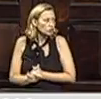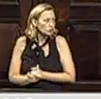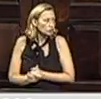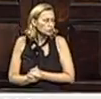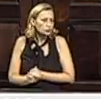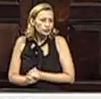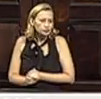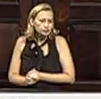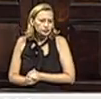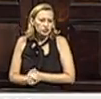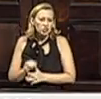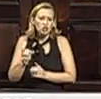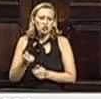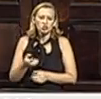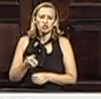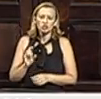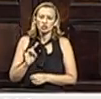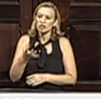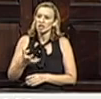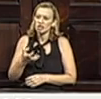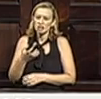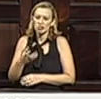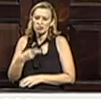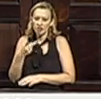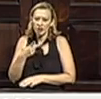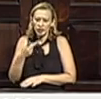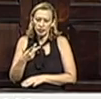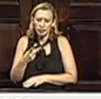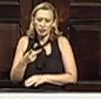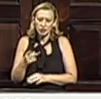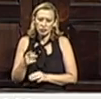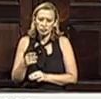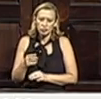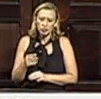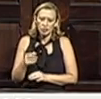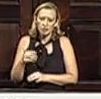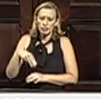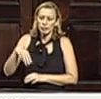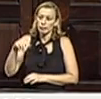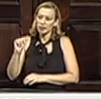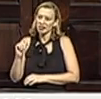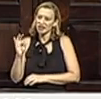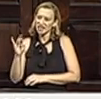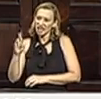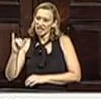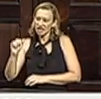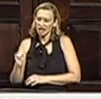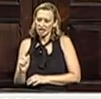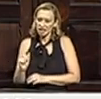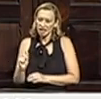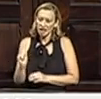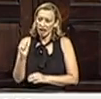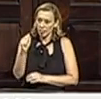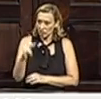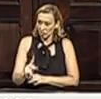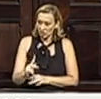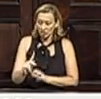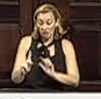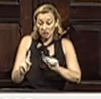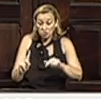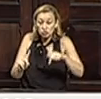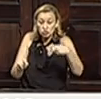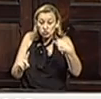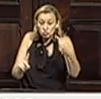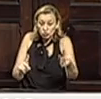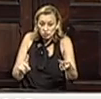Ramos. Somente para esclarecer, senhor presidente. Quando uma matéria é aprovada, as demais